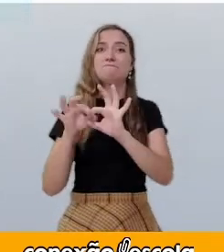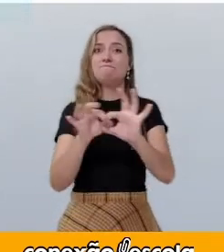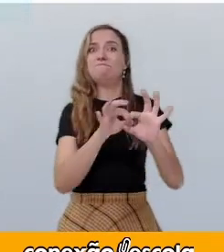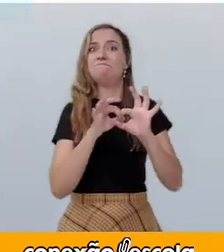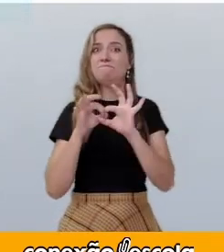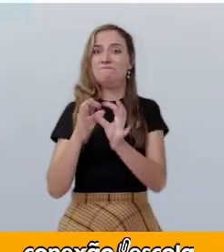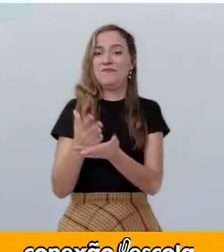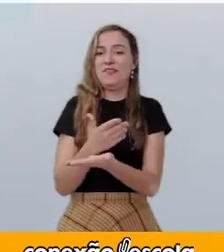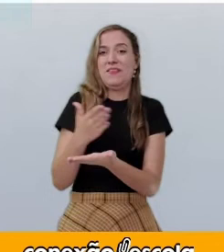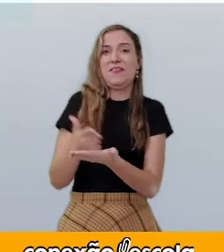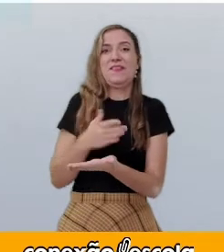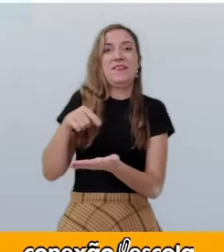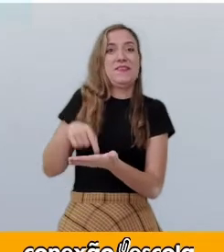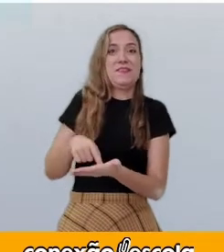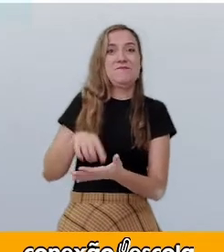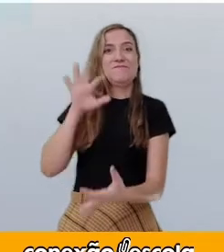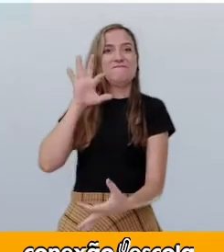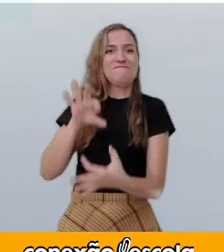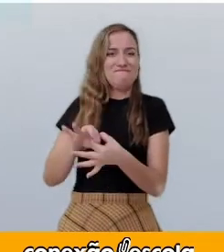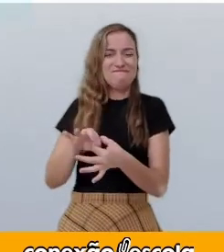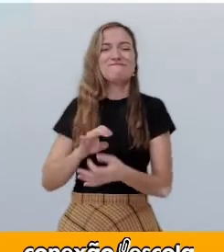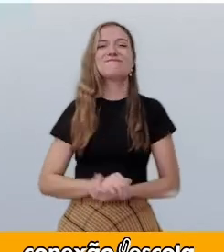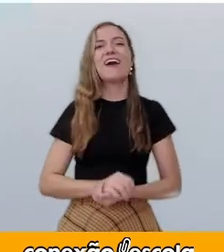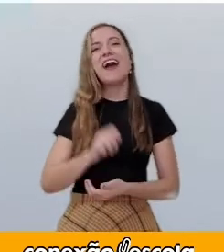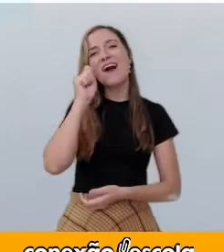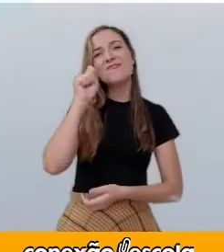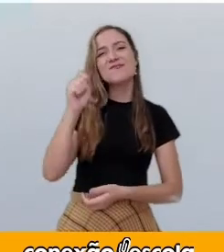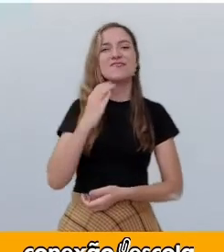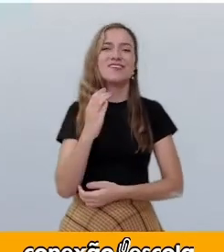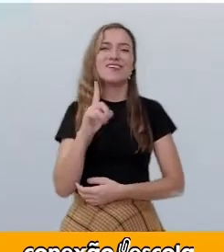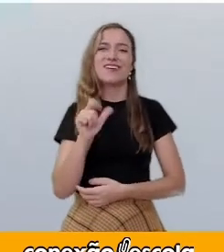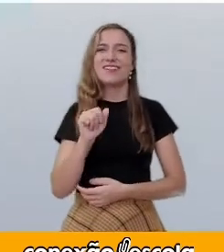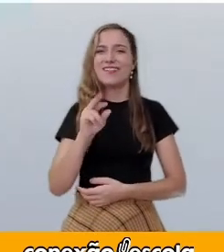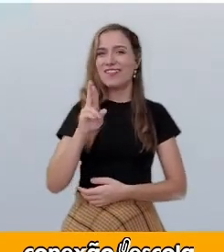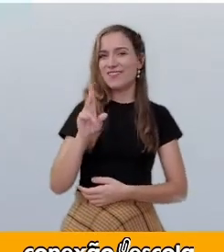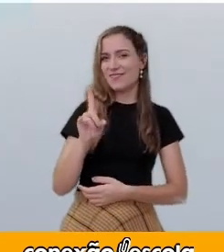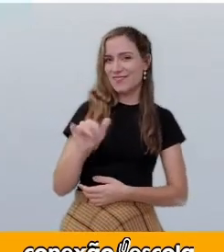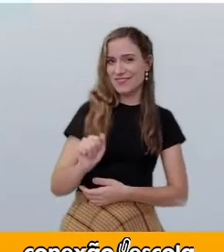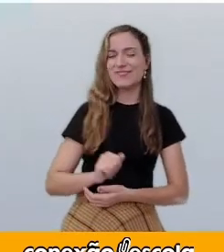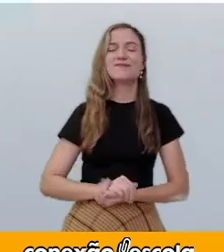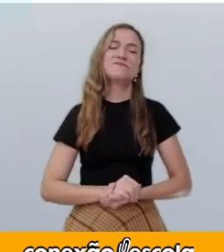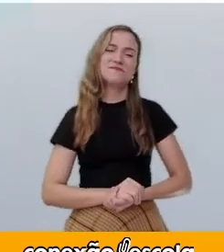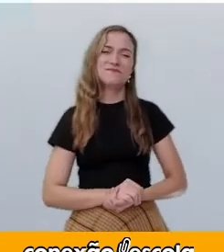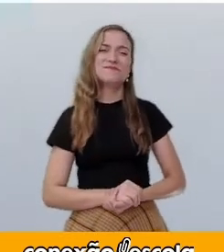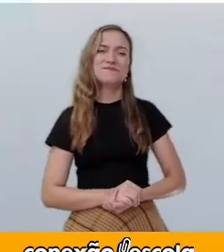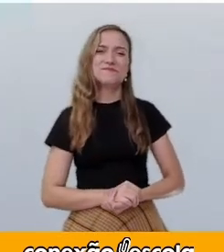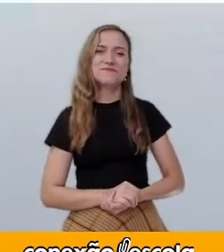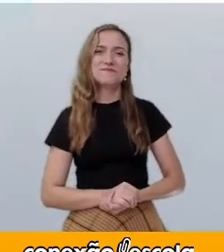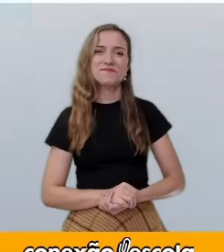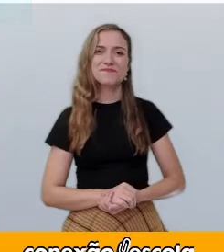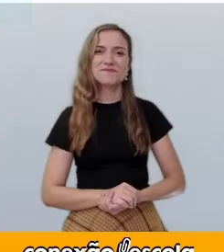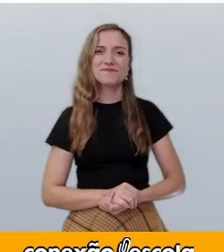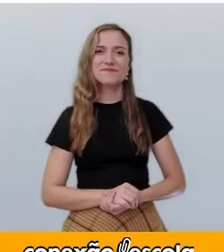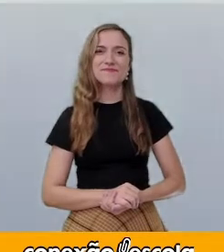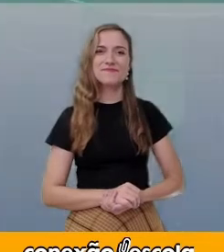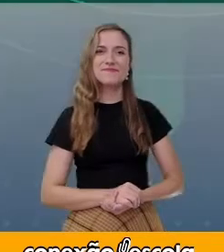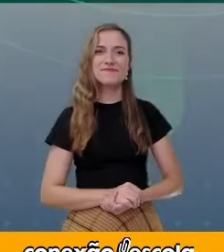seus livros autora Cláudia Lima Gabi neta